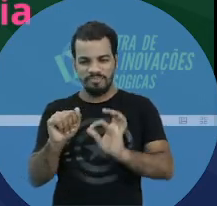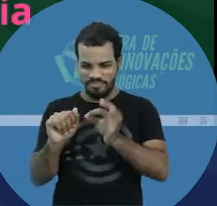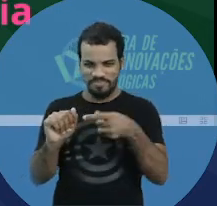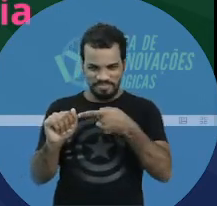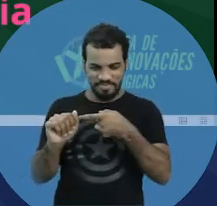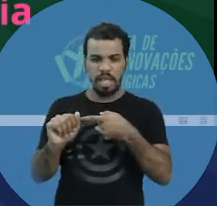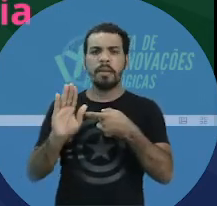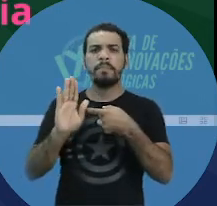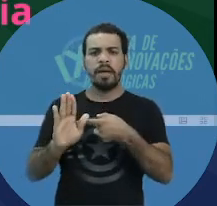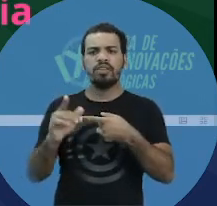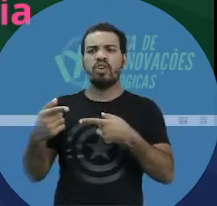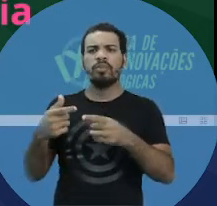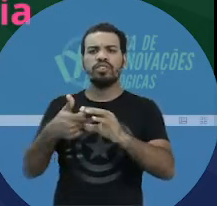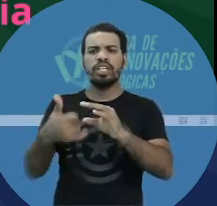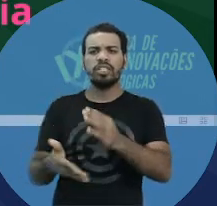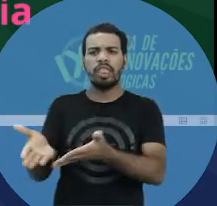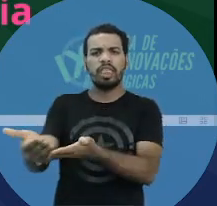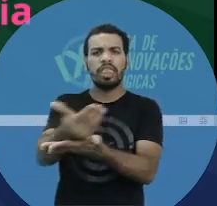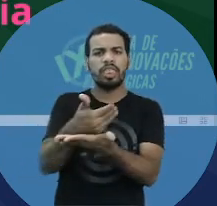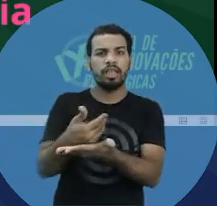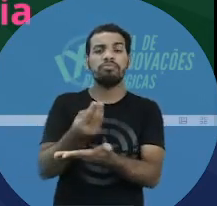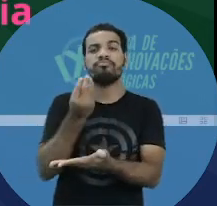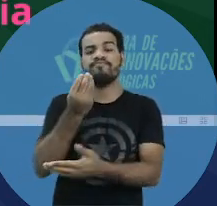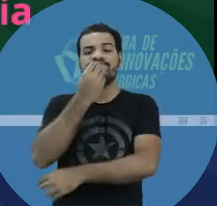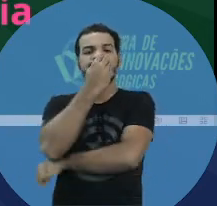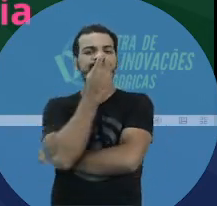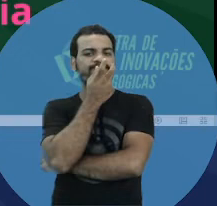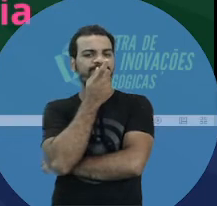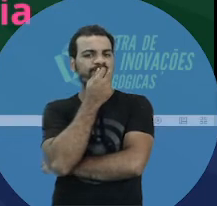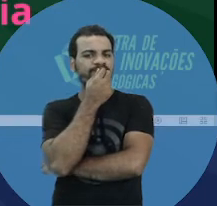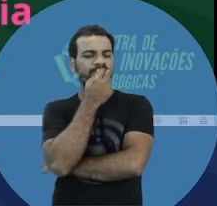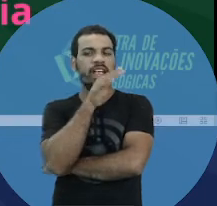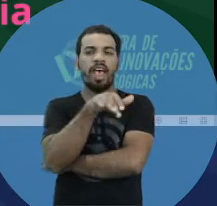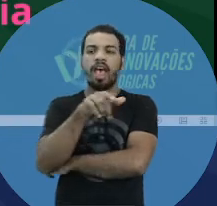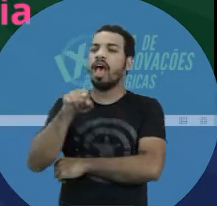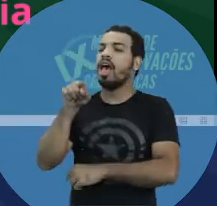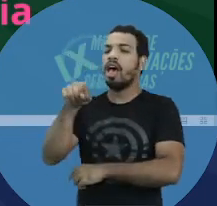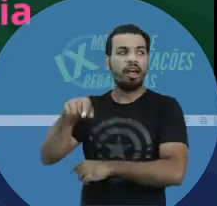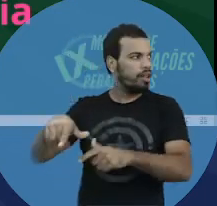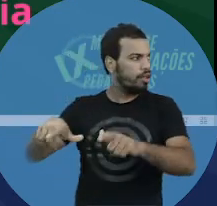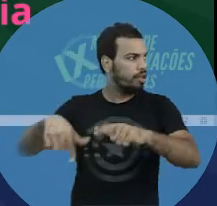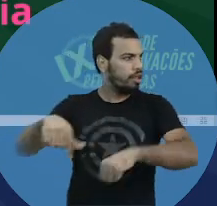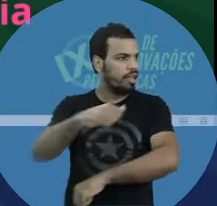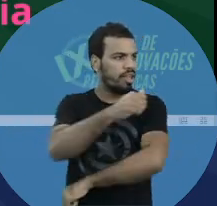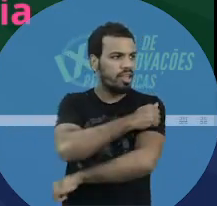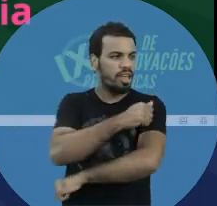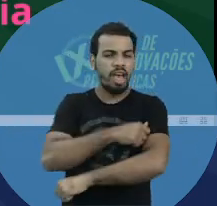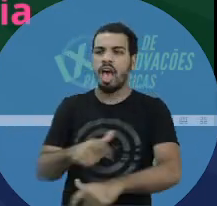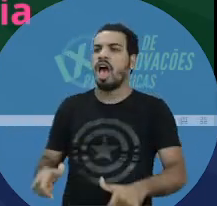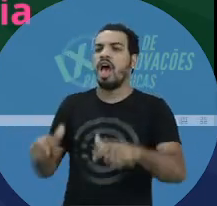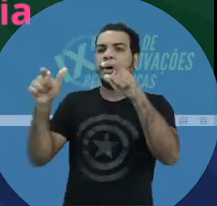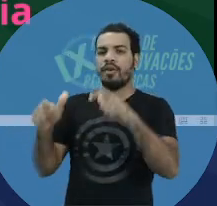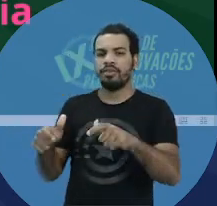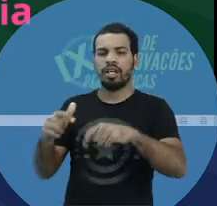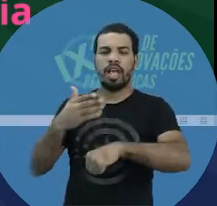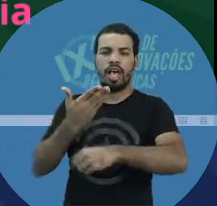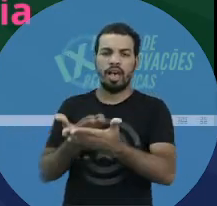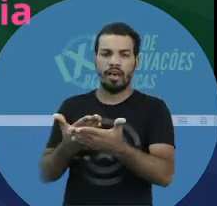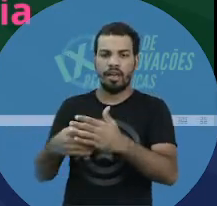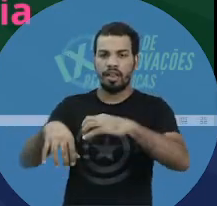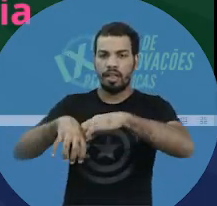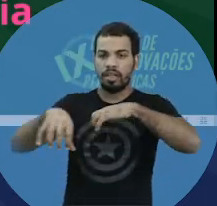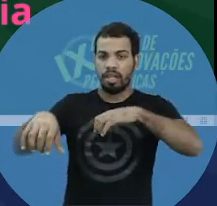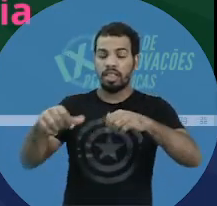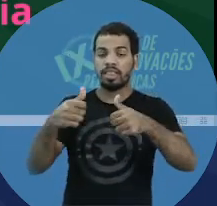essas características? Então, eu fui procurar onde é que esses estudantes estavam. Quando eles não estavam nas aulas remotas, eles estavam nas redes